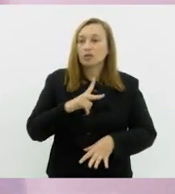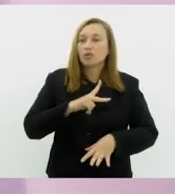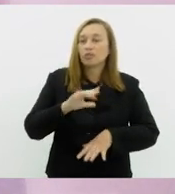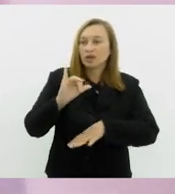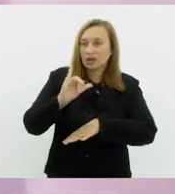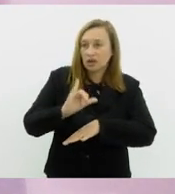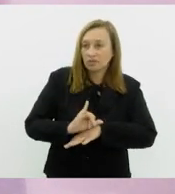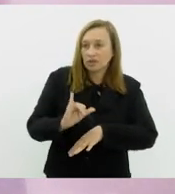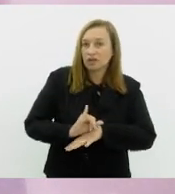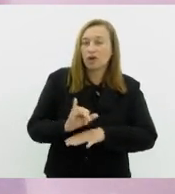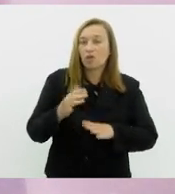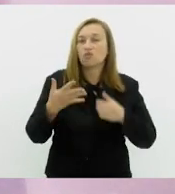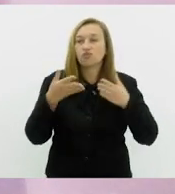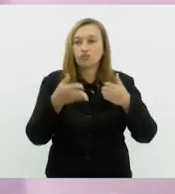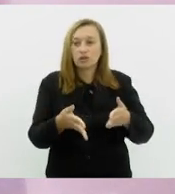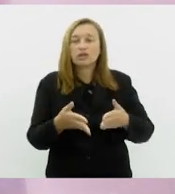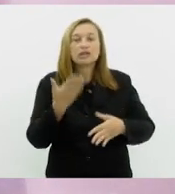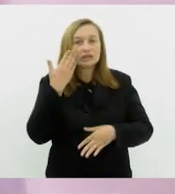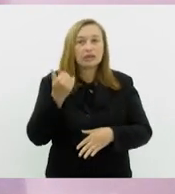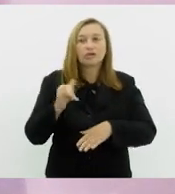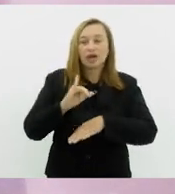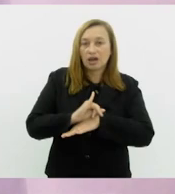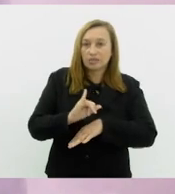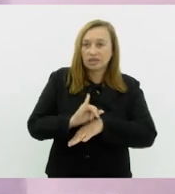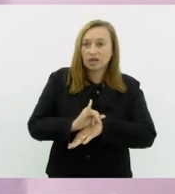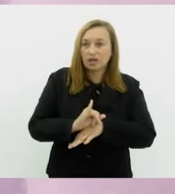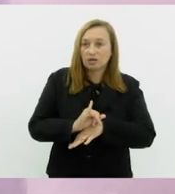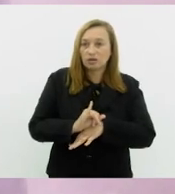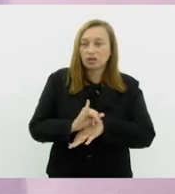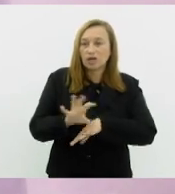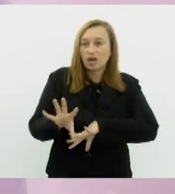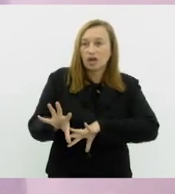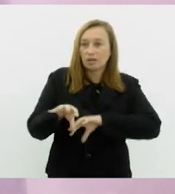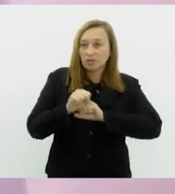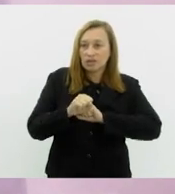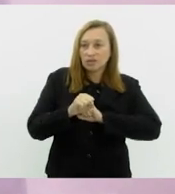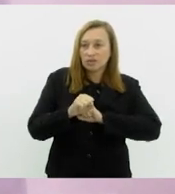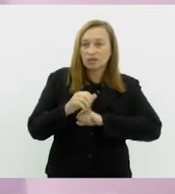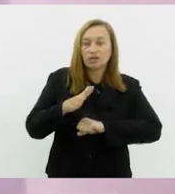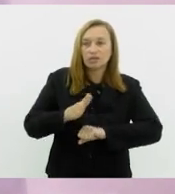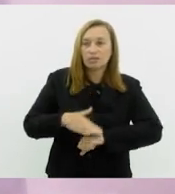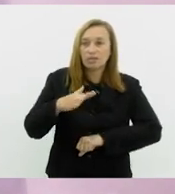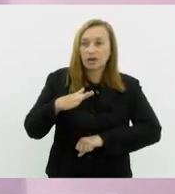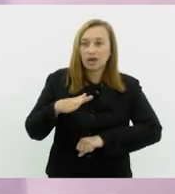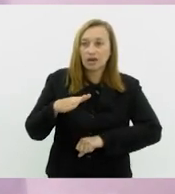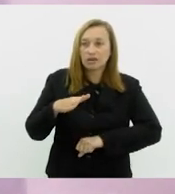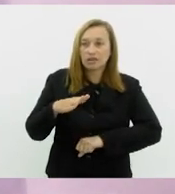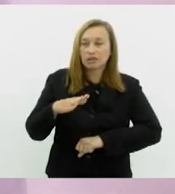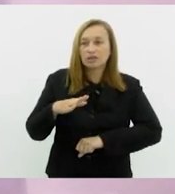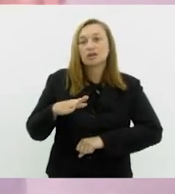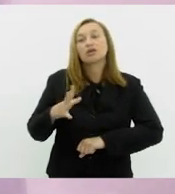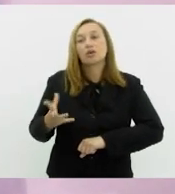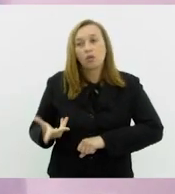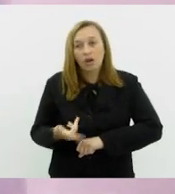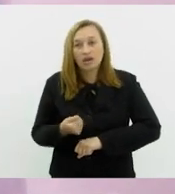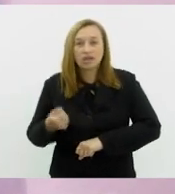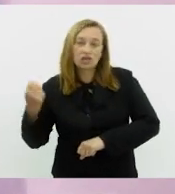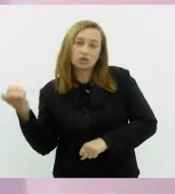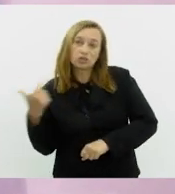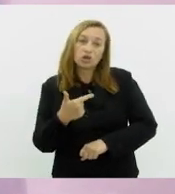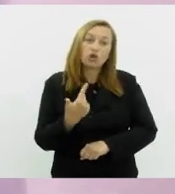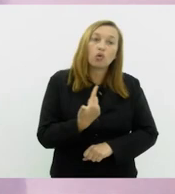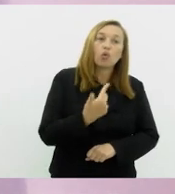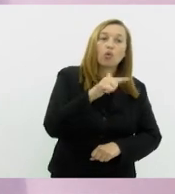central, porque a gente sabe que a capital acaba absorvendo, por ter mais condições, inclusive, do que muitos